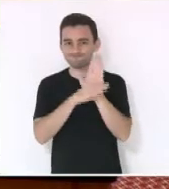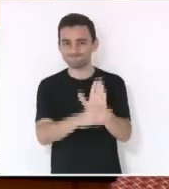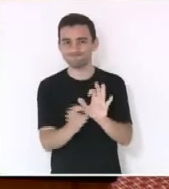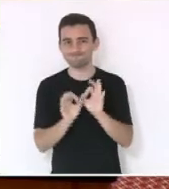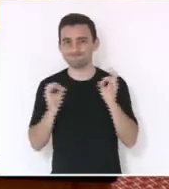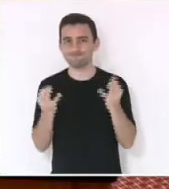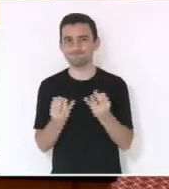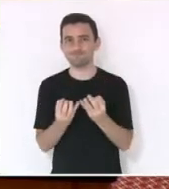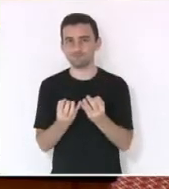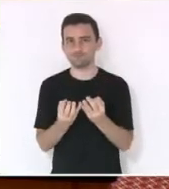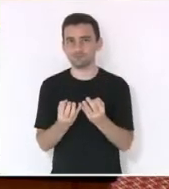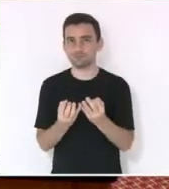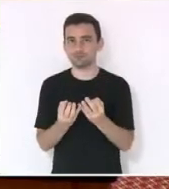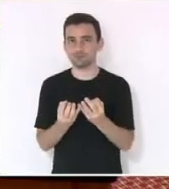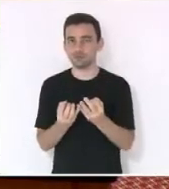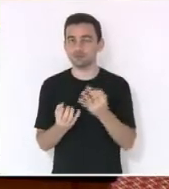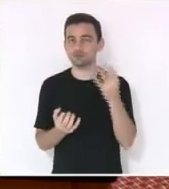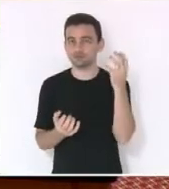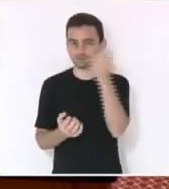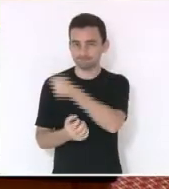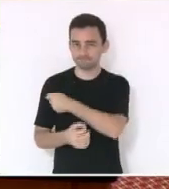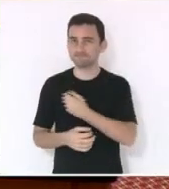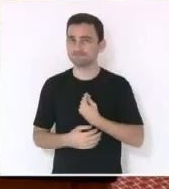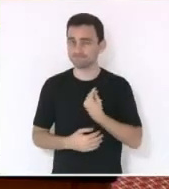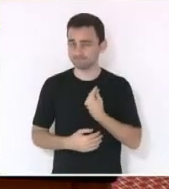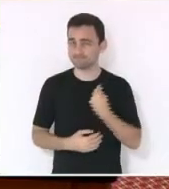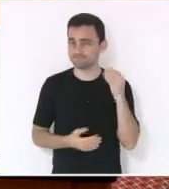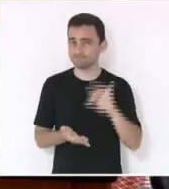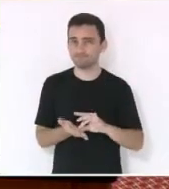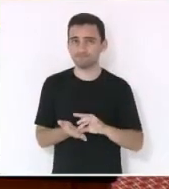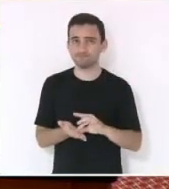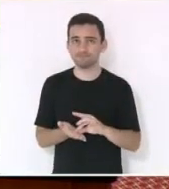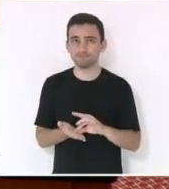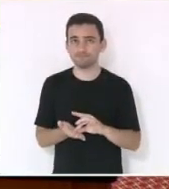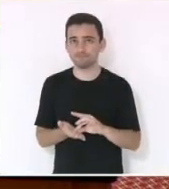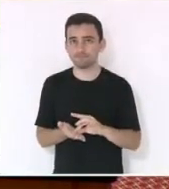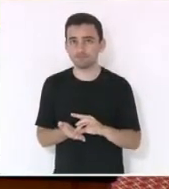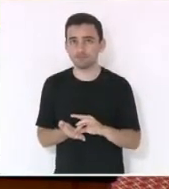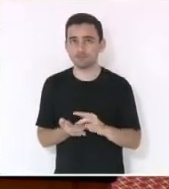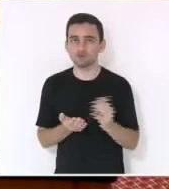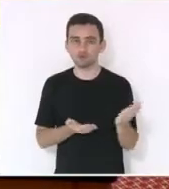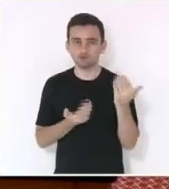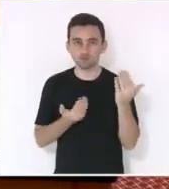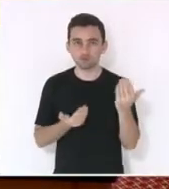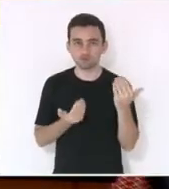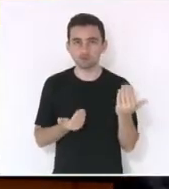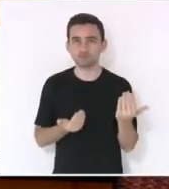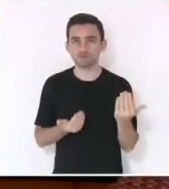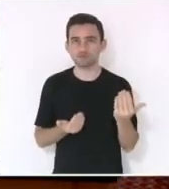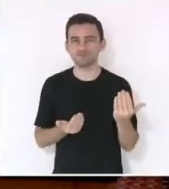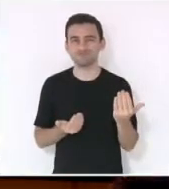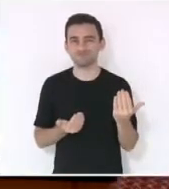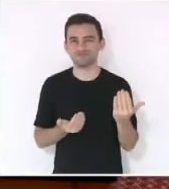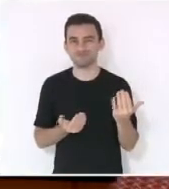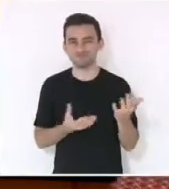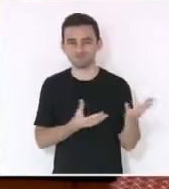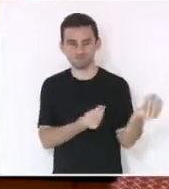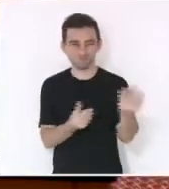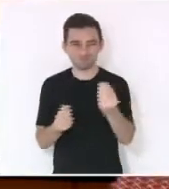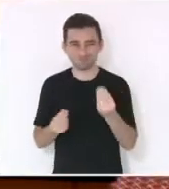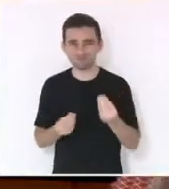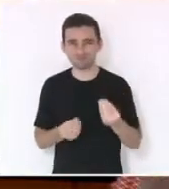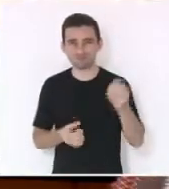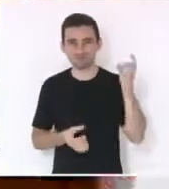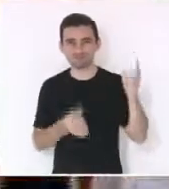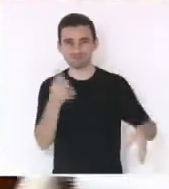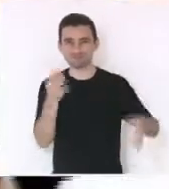palavra, salvando vidas. Tantos os jovens e adolescentes abandonados por suas famílias